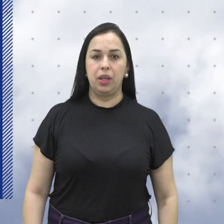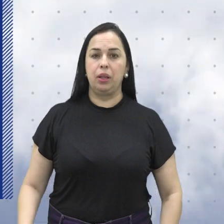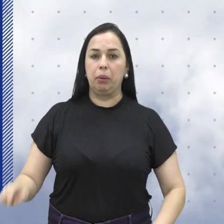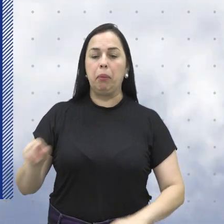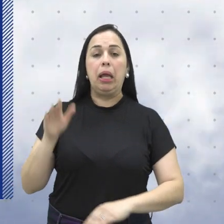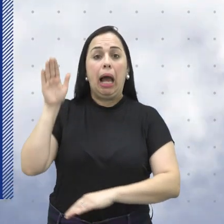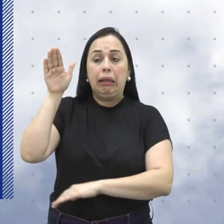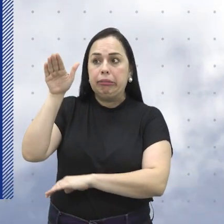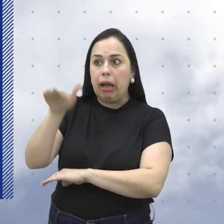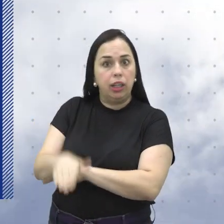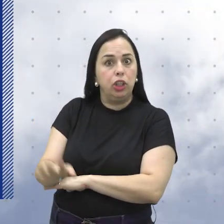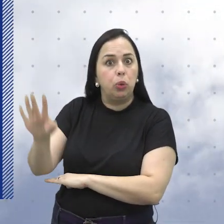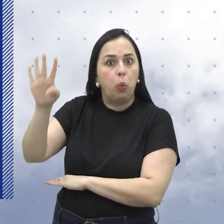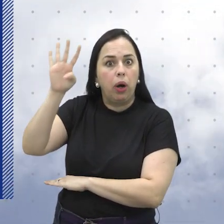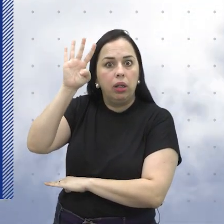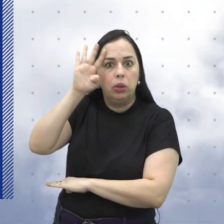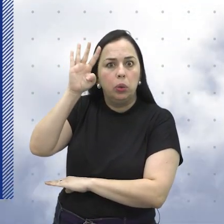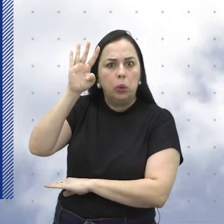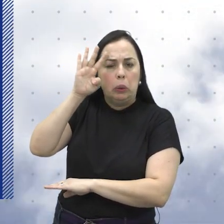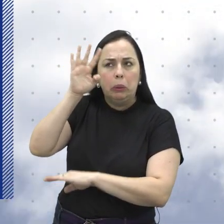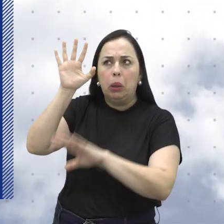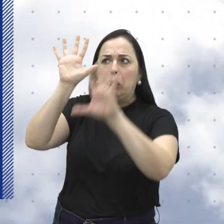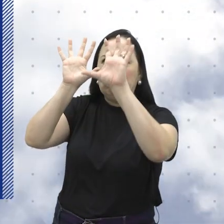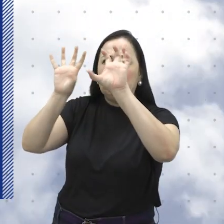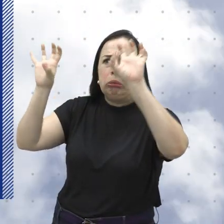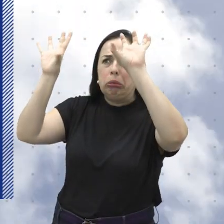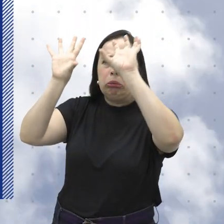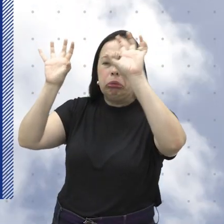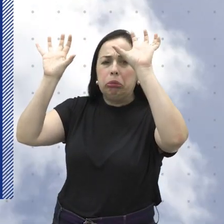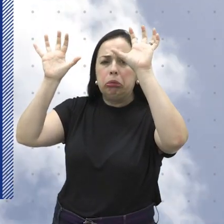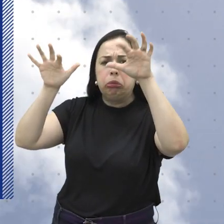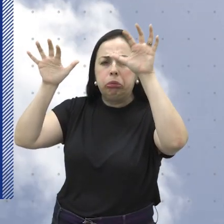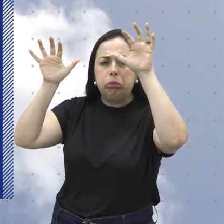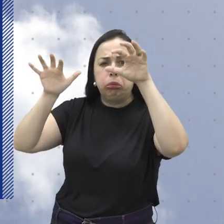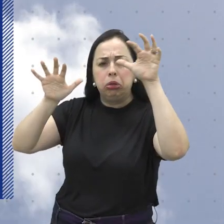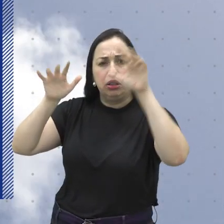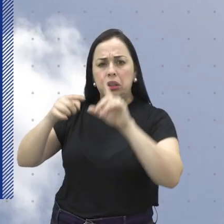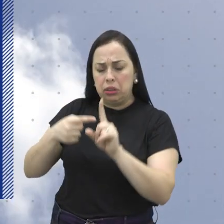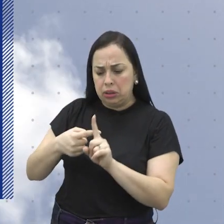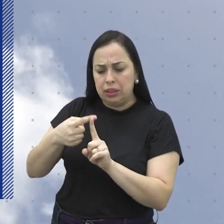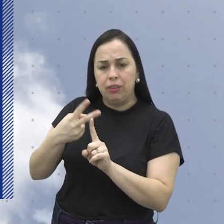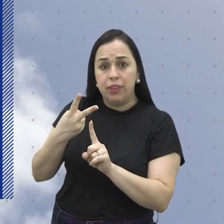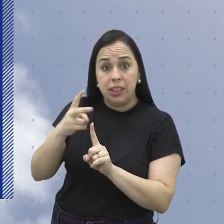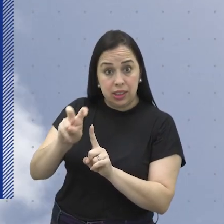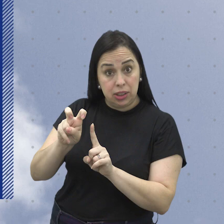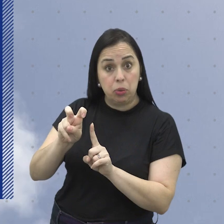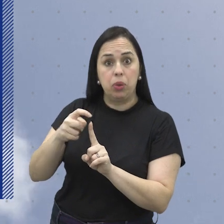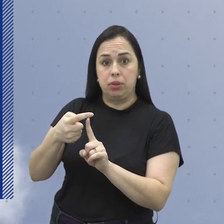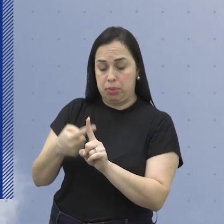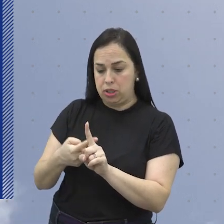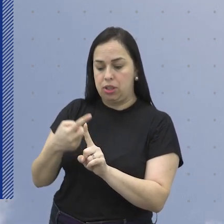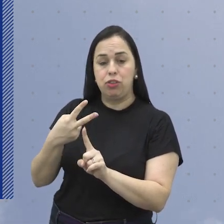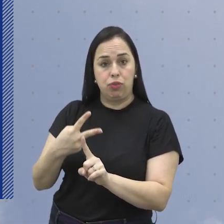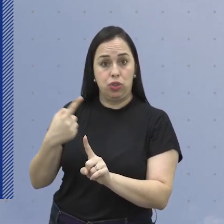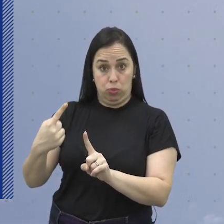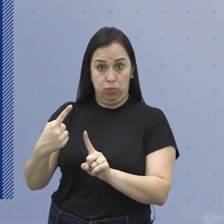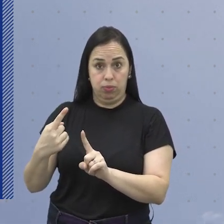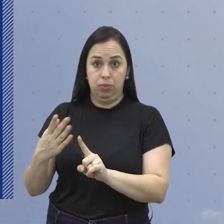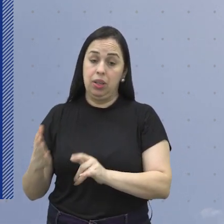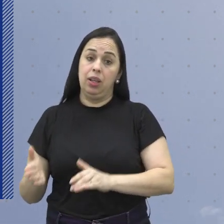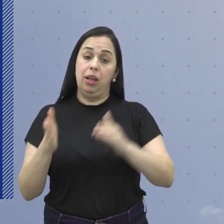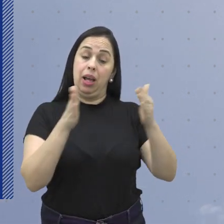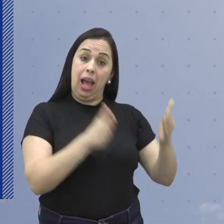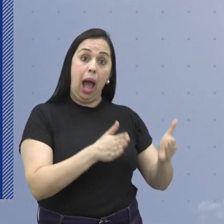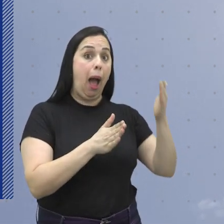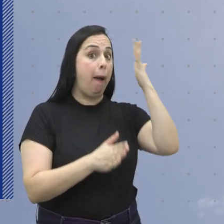Durante a tarde desta quarta-feira, o tempo segue nublado e chuvoso. A máxima esperada é de 25 e a mínima será de